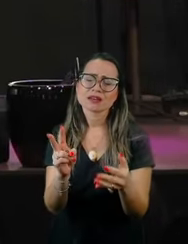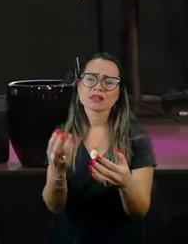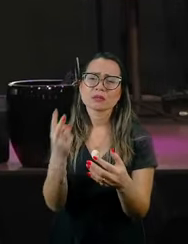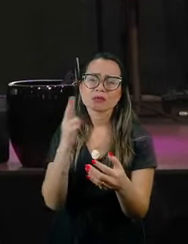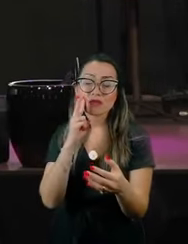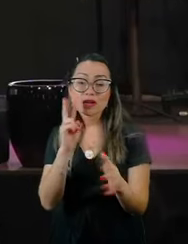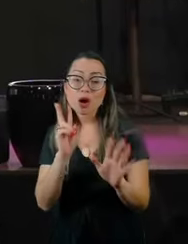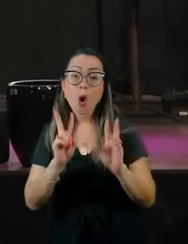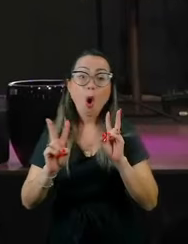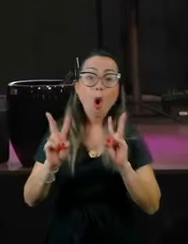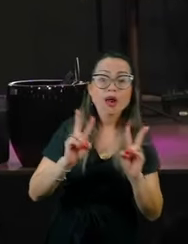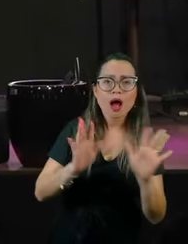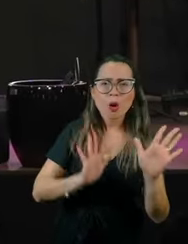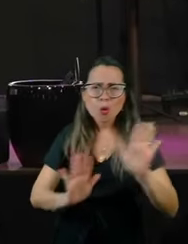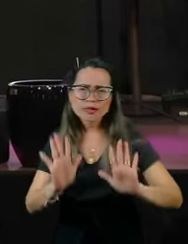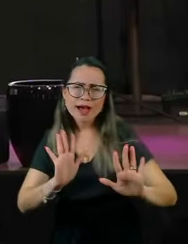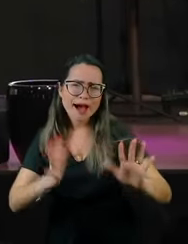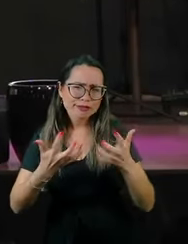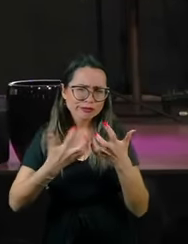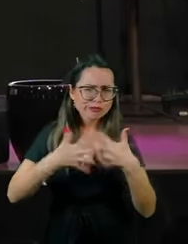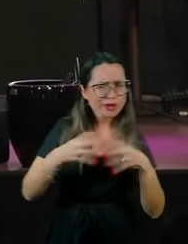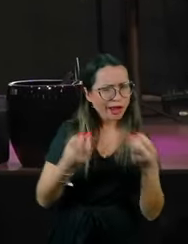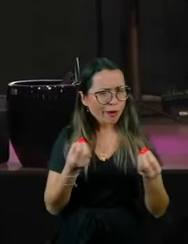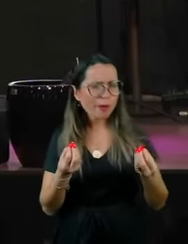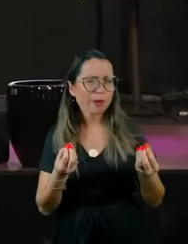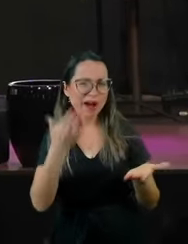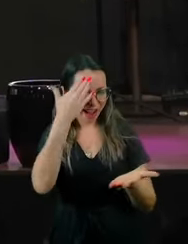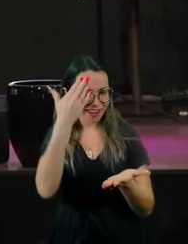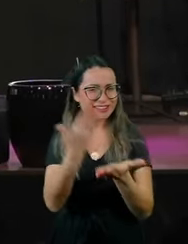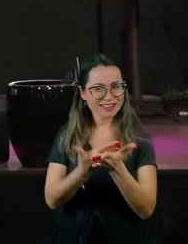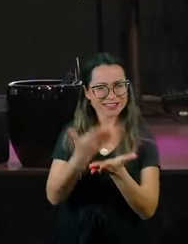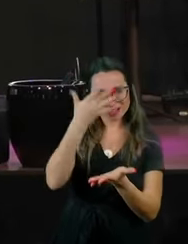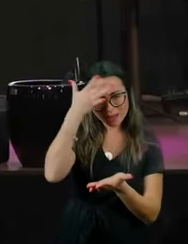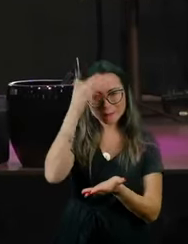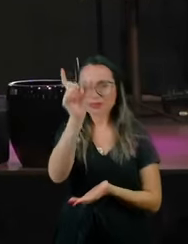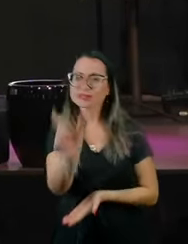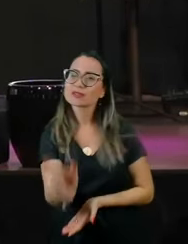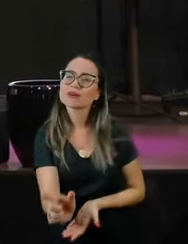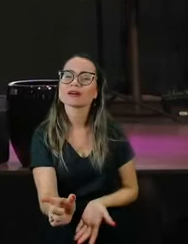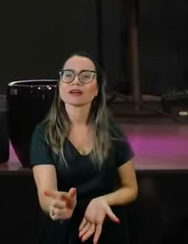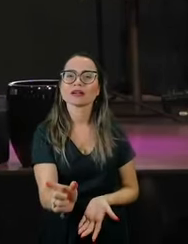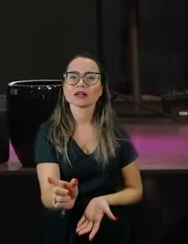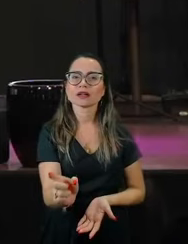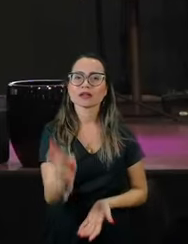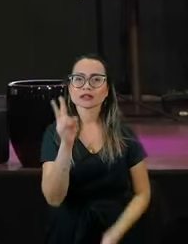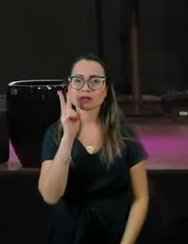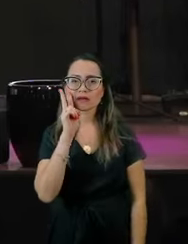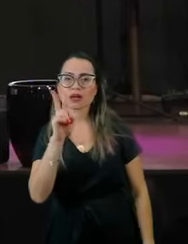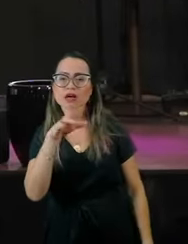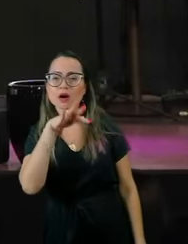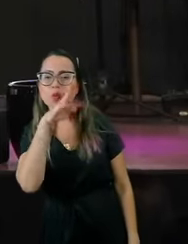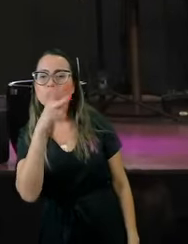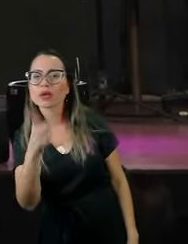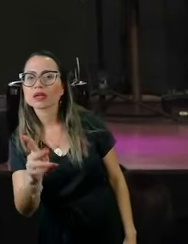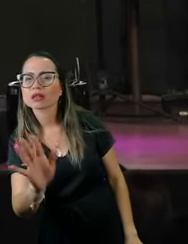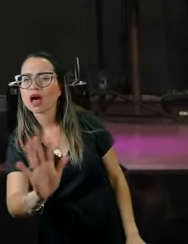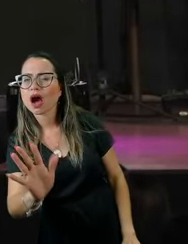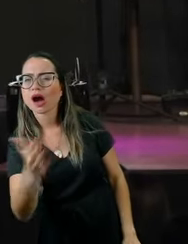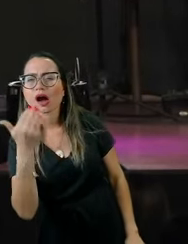funciona. Acreditam nas pessoas, não olham para as suas mazelas, mas acreditam nelas acima das